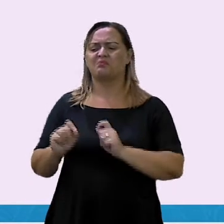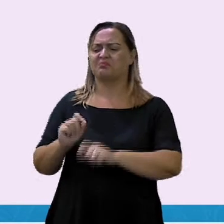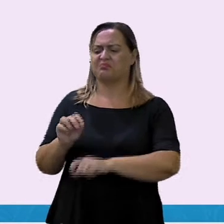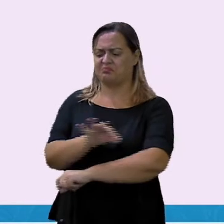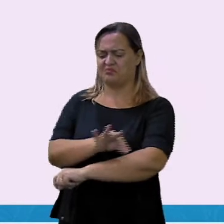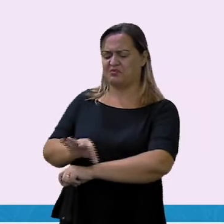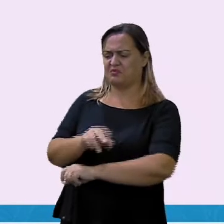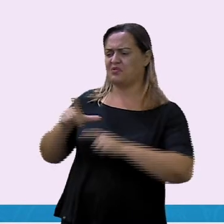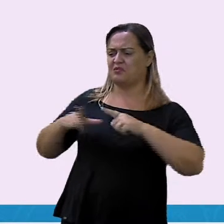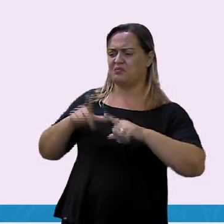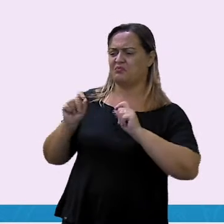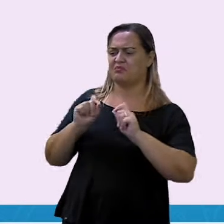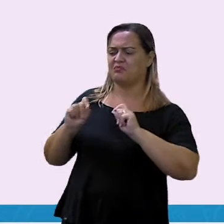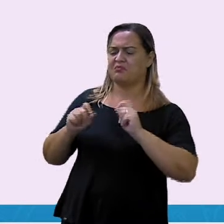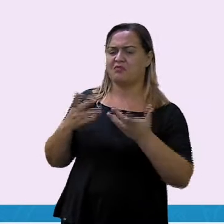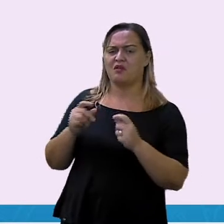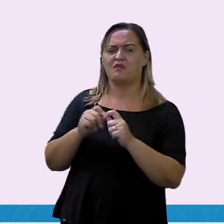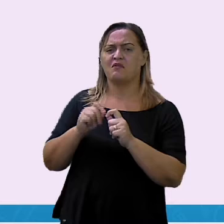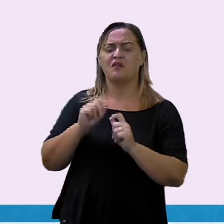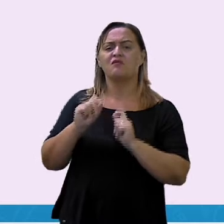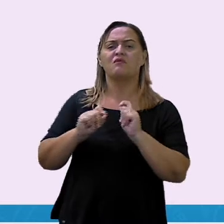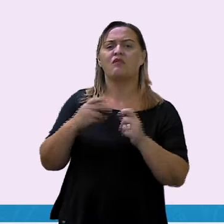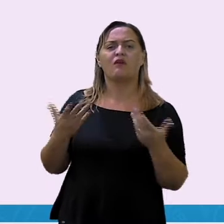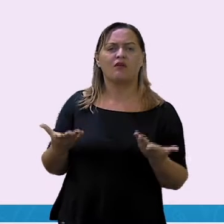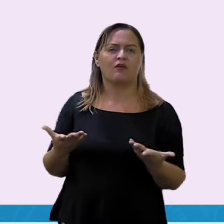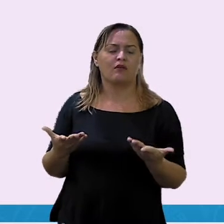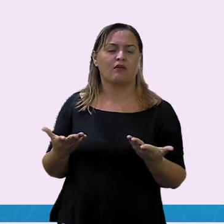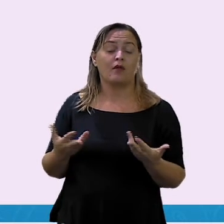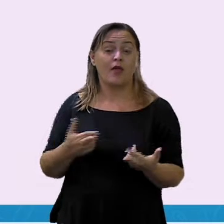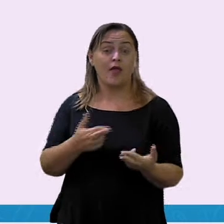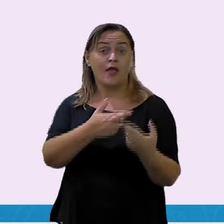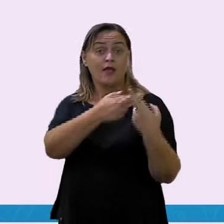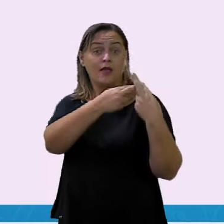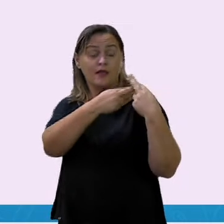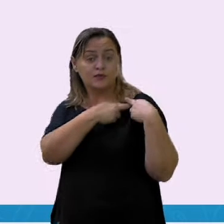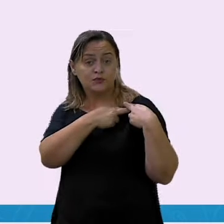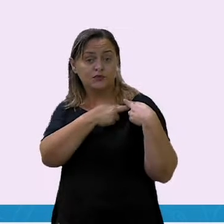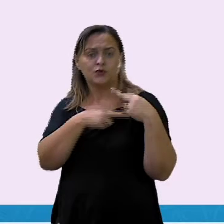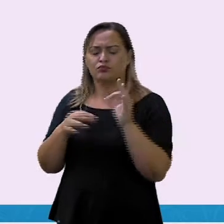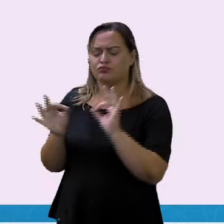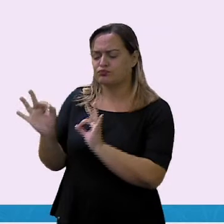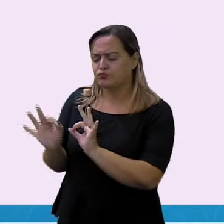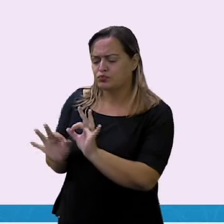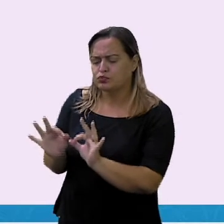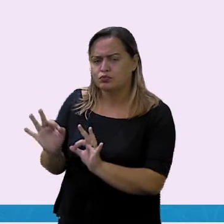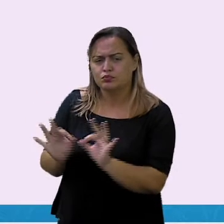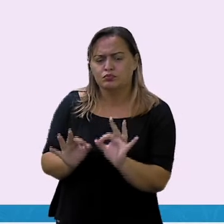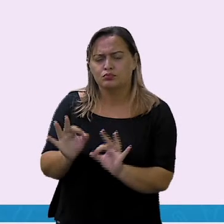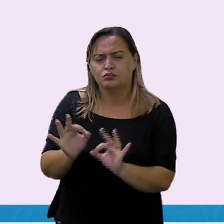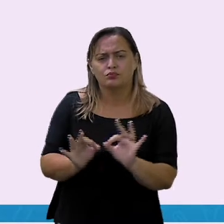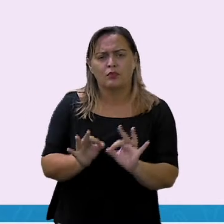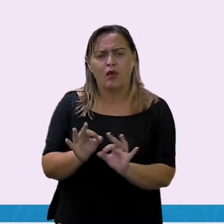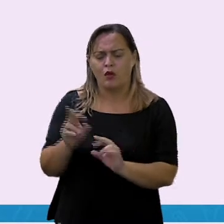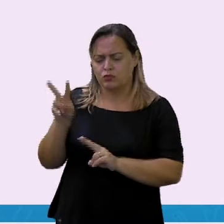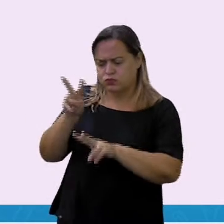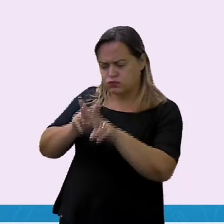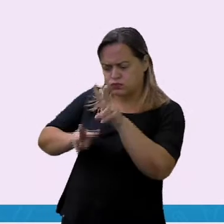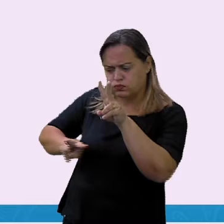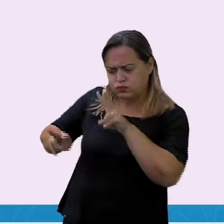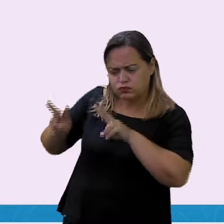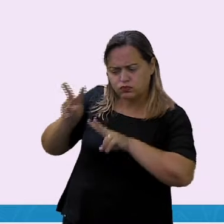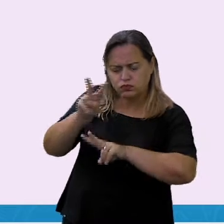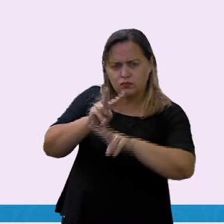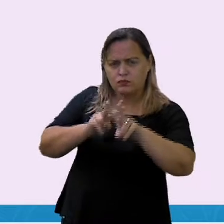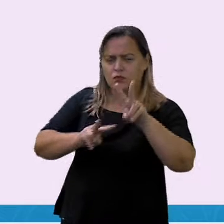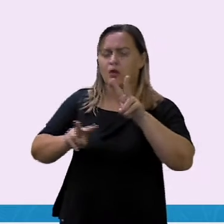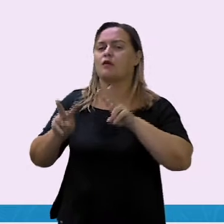por planejar, organizar, coordenar, cuidar dos edifícios, das construções. É ele que